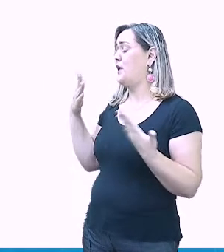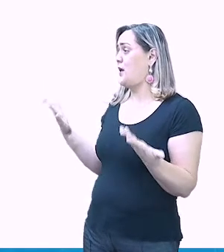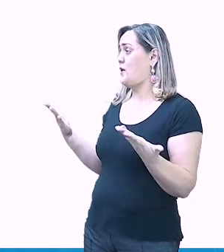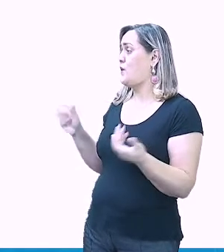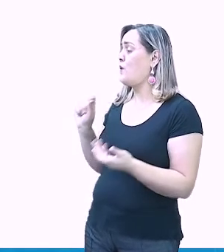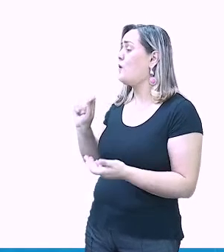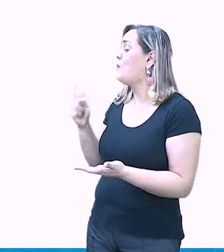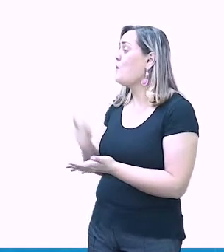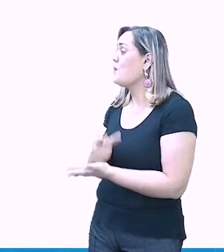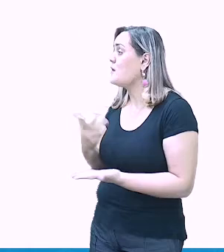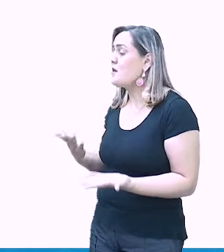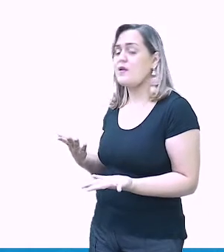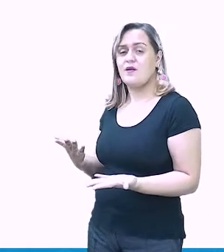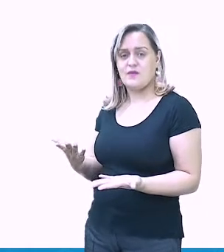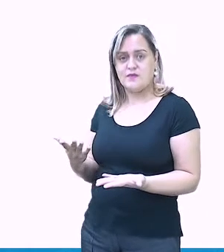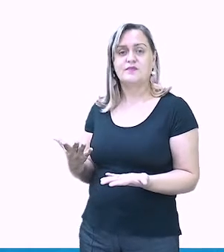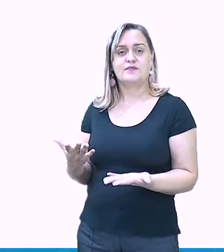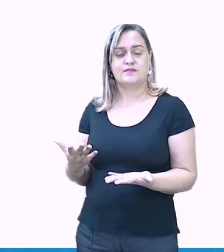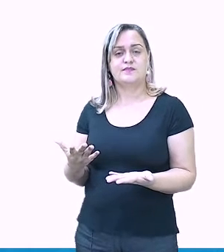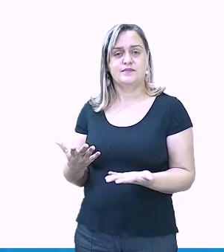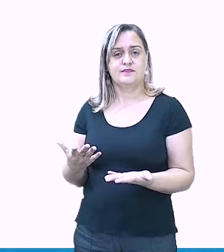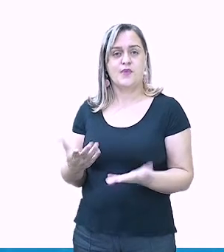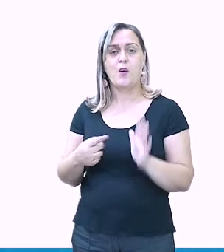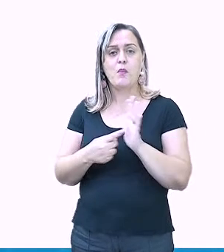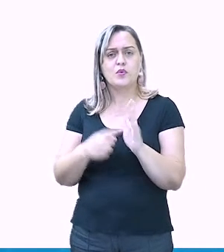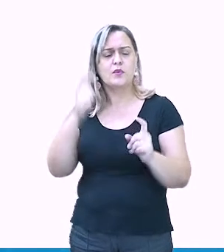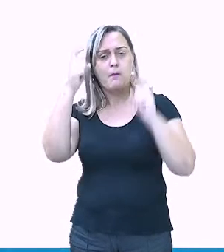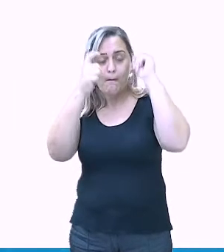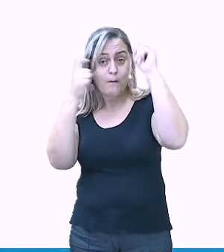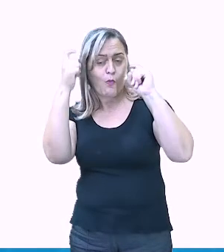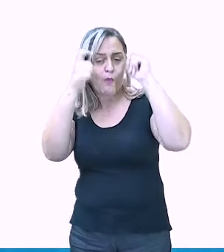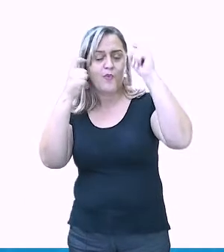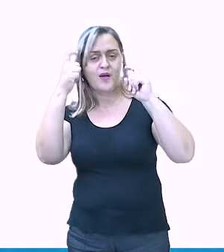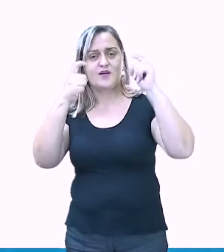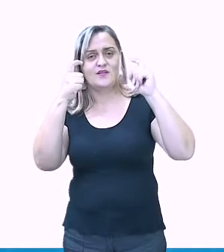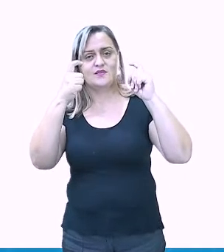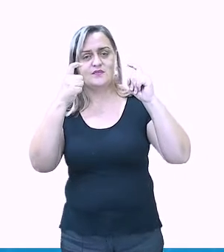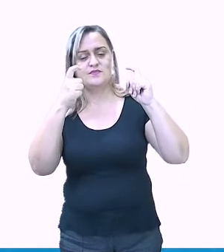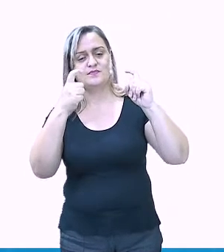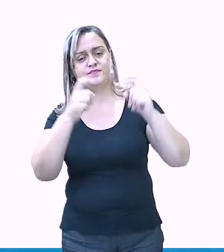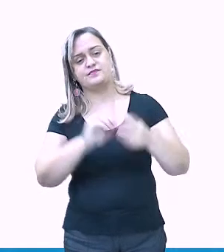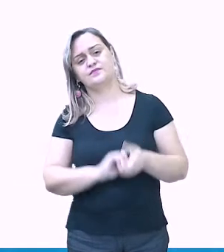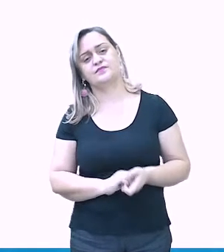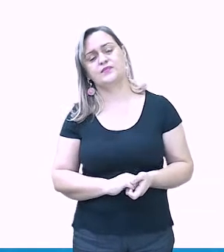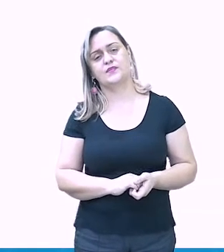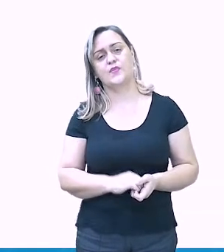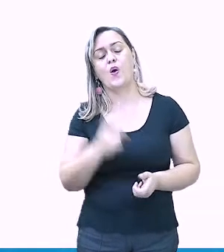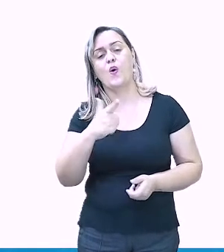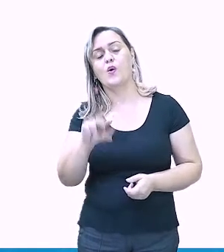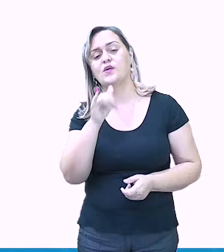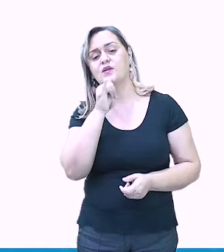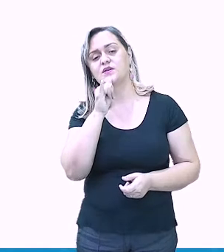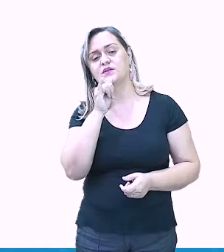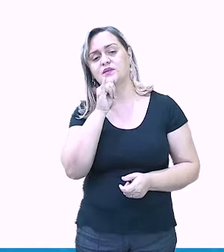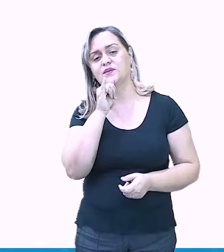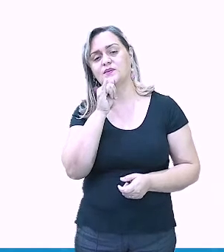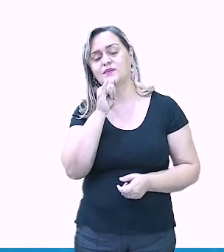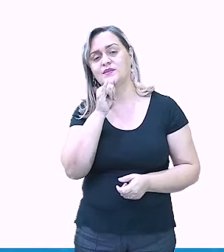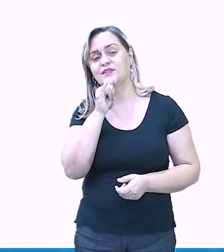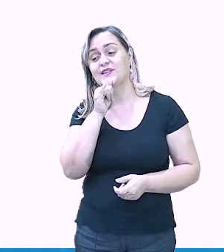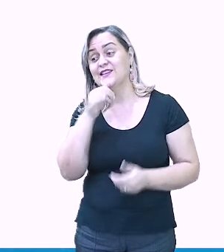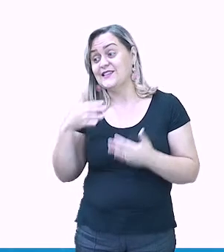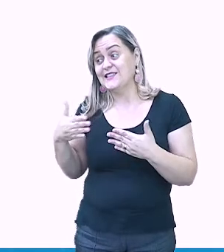ali sensibilizada com o que estava acontecendo com ele. Vamos para outro exemplo. Tá